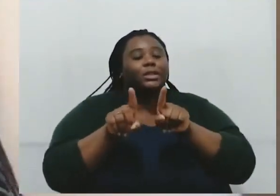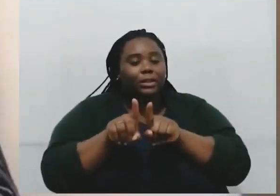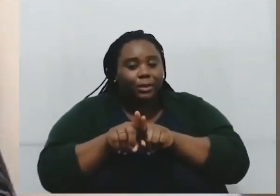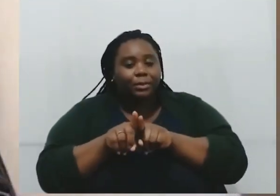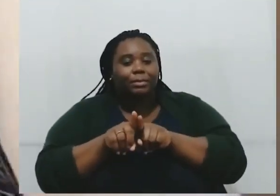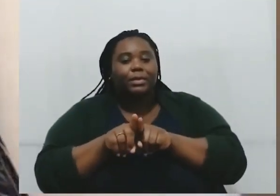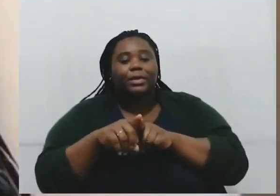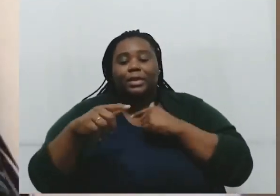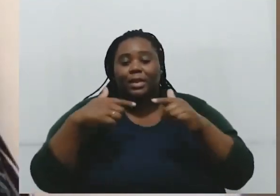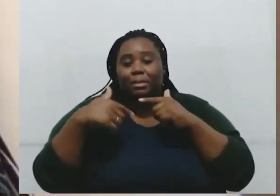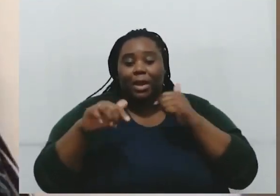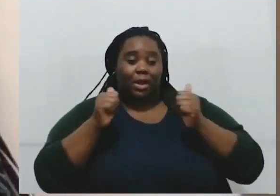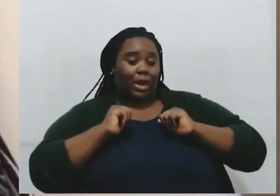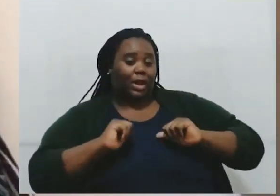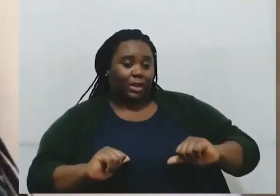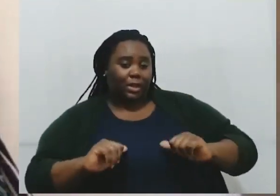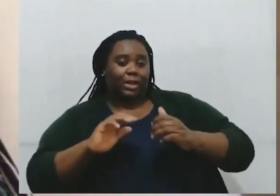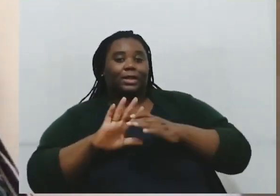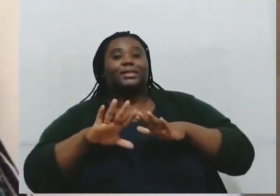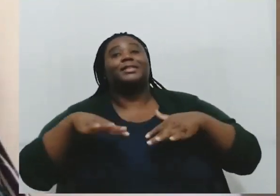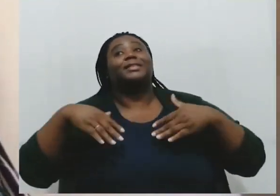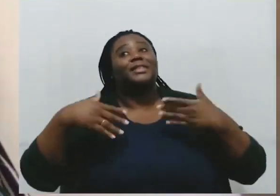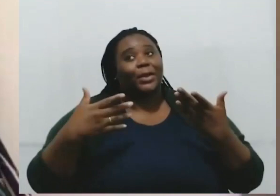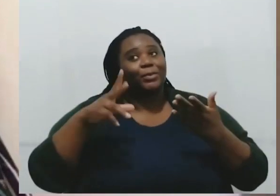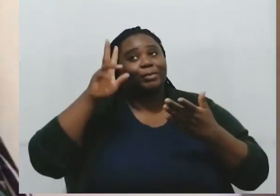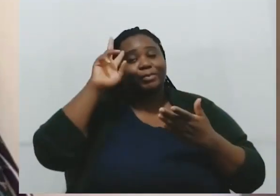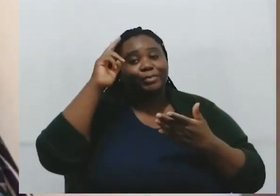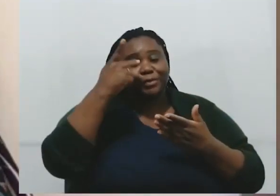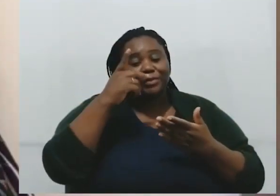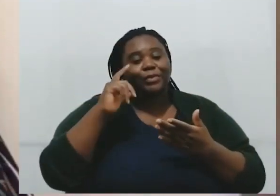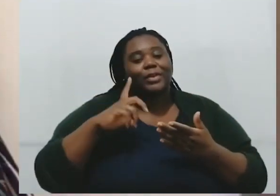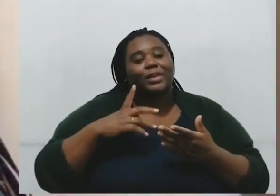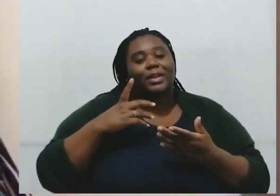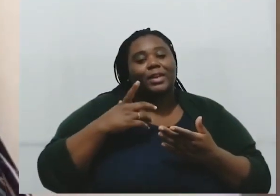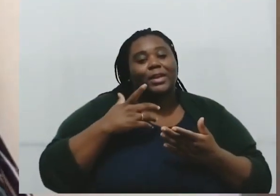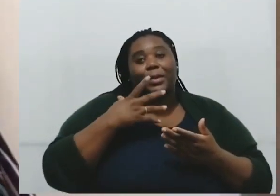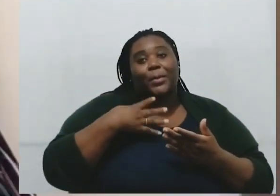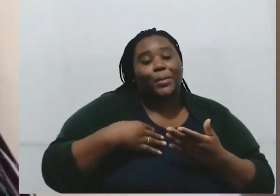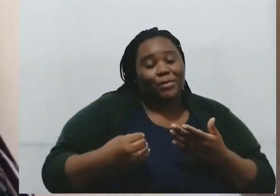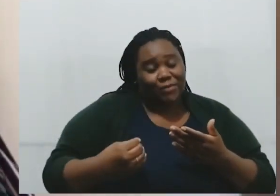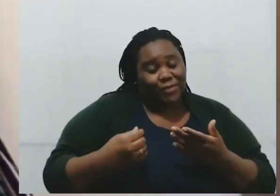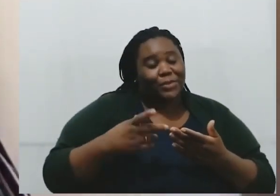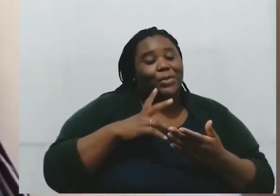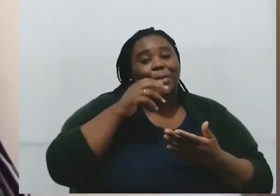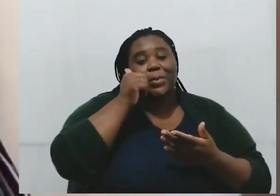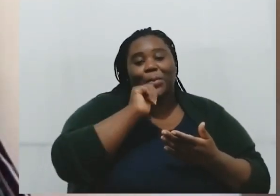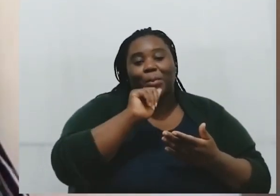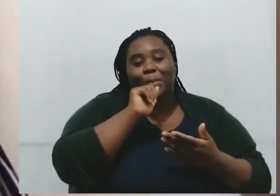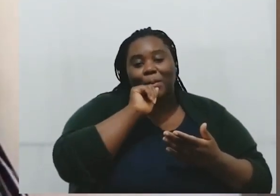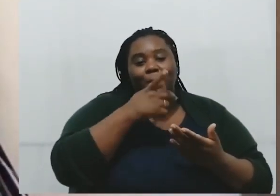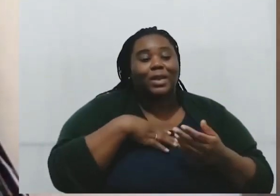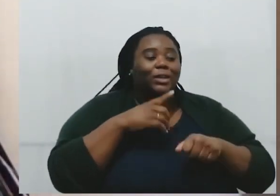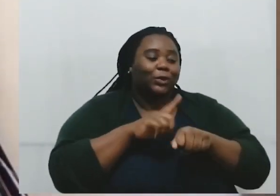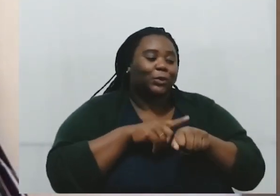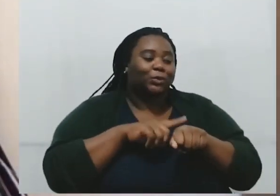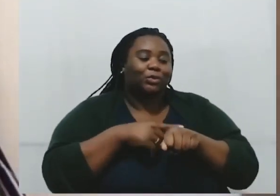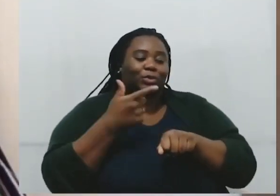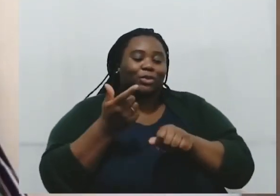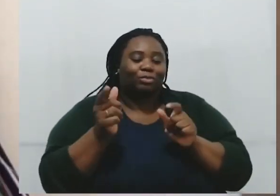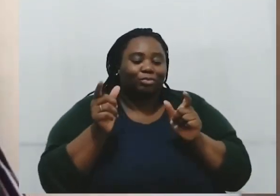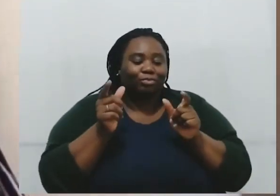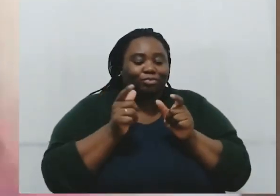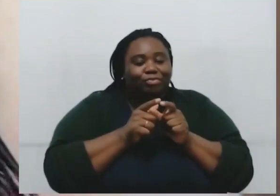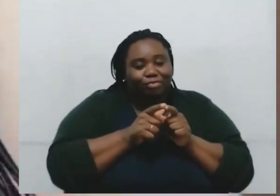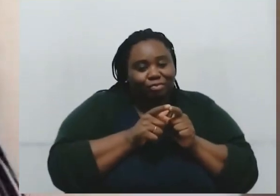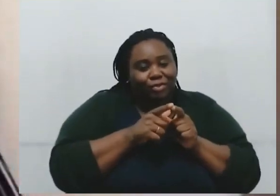ele fica escasso e você não está preparado assim, para para lidar com isso, até profissionalmente, assim, a gente não tem